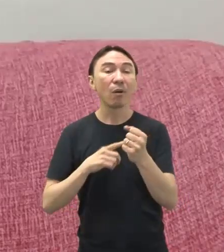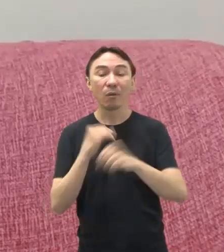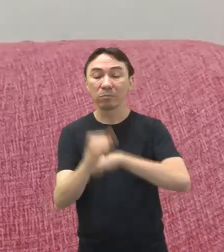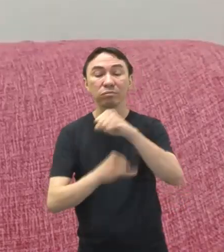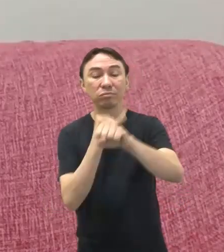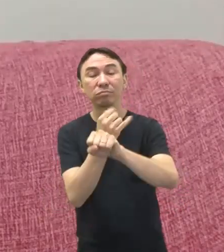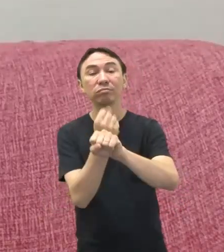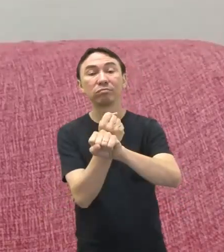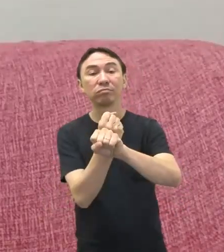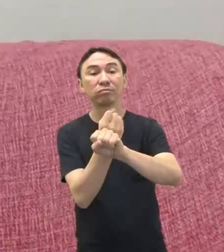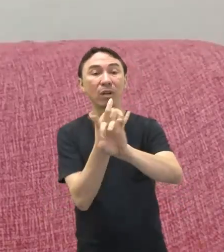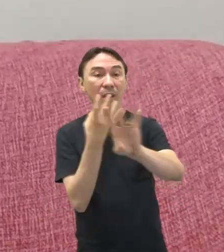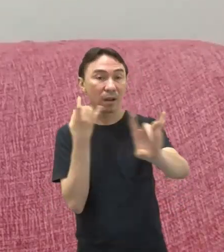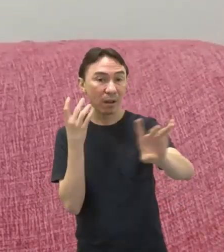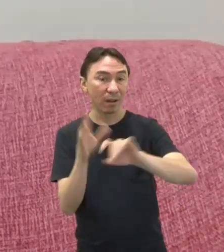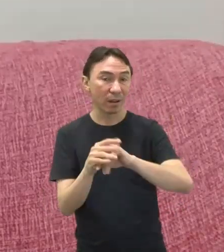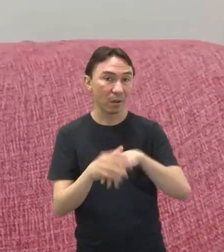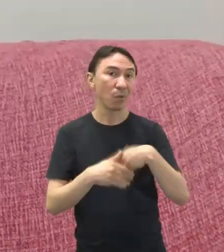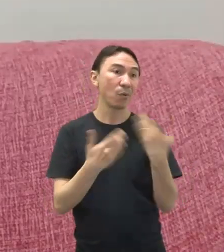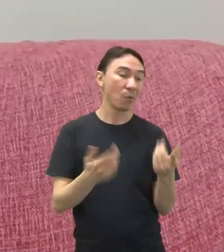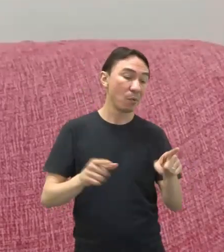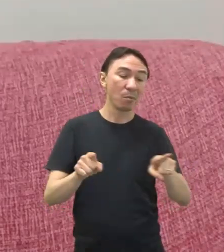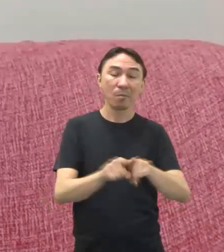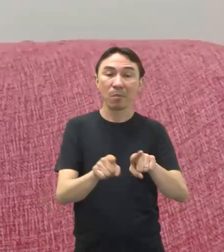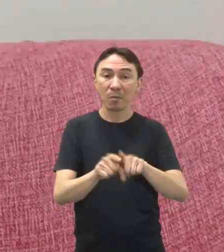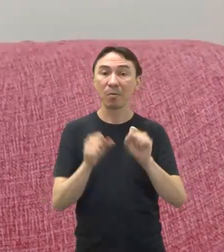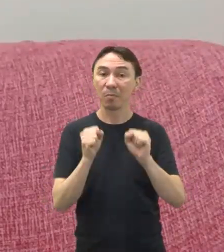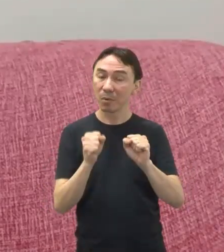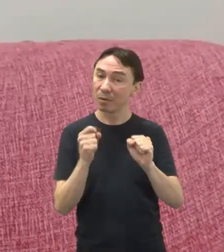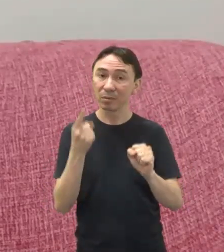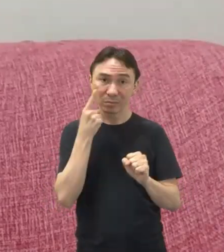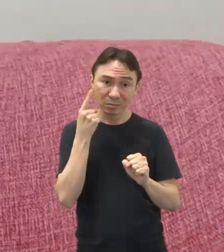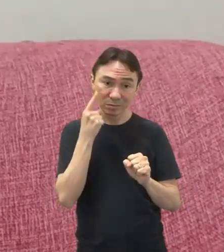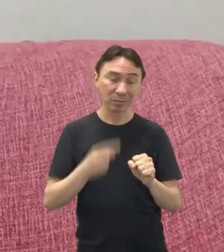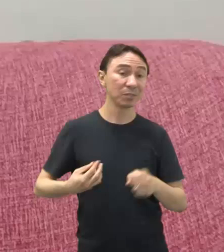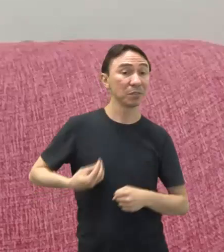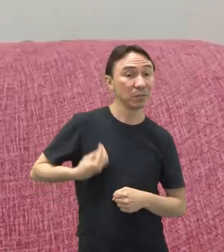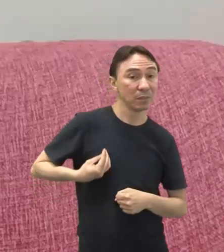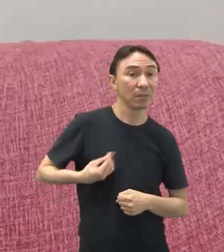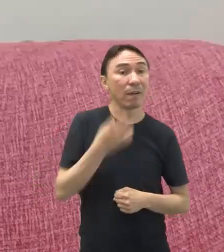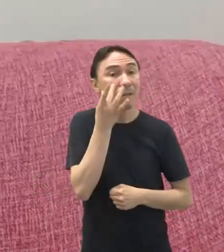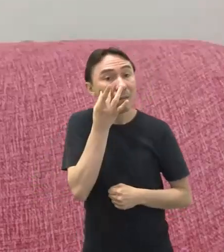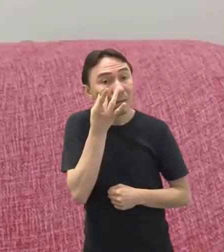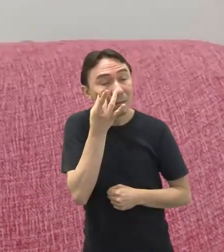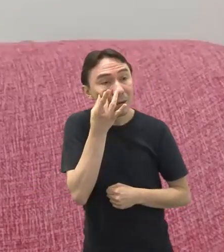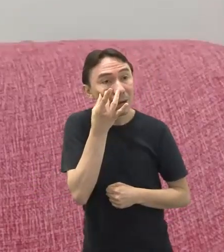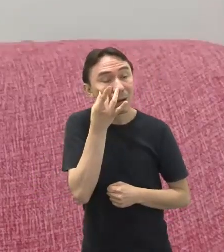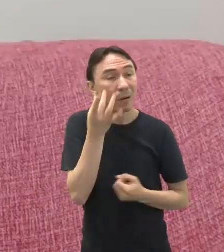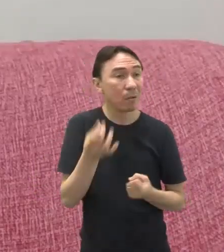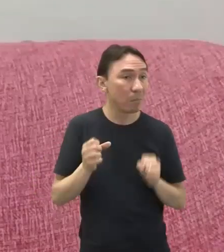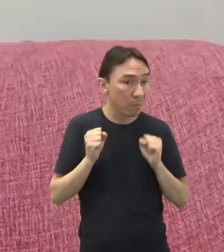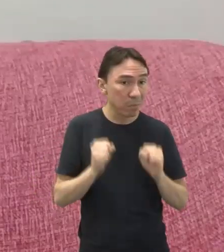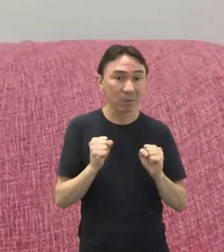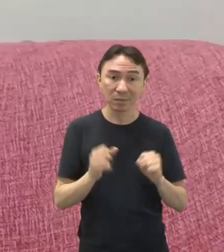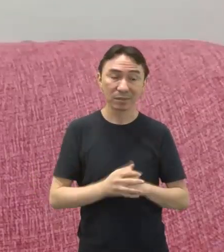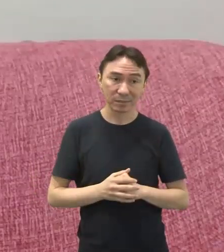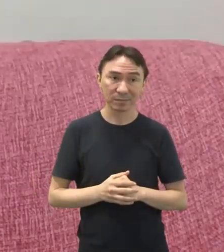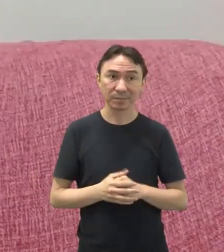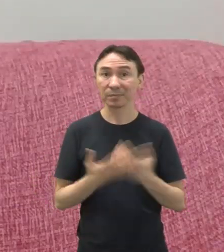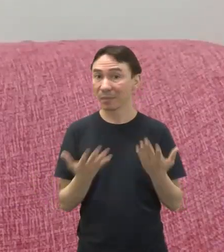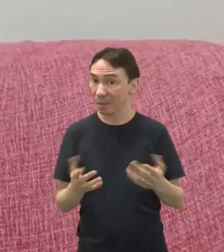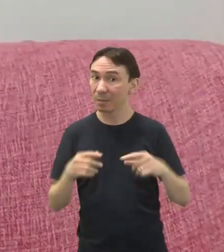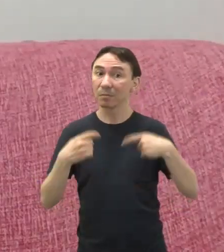esses ambientes eles estimulem a relação entre os pares eles precisam ser convidativo por isso que nós mencionamos